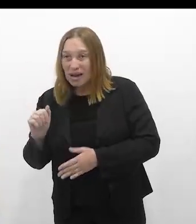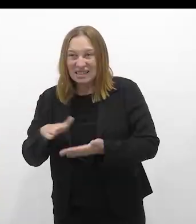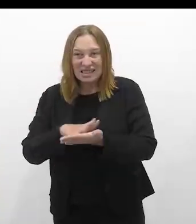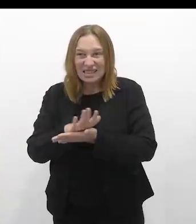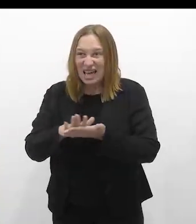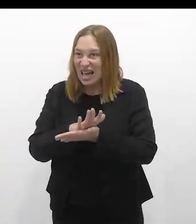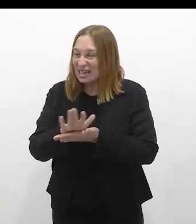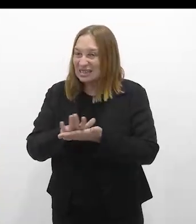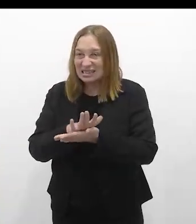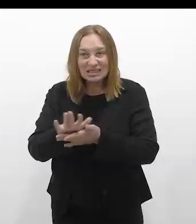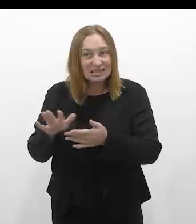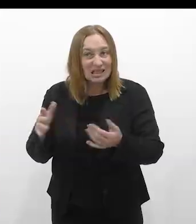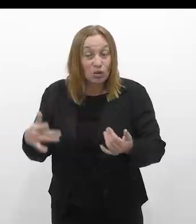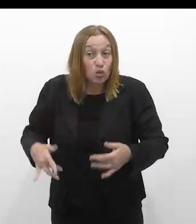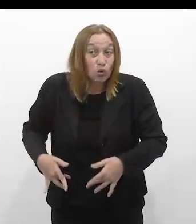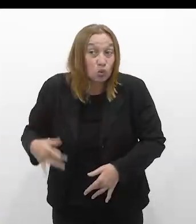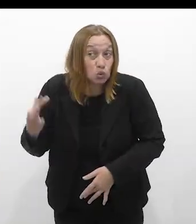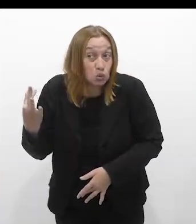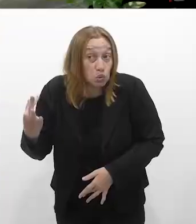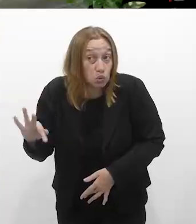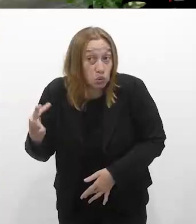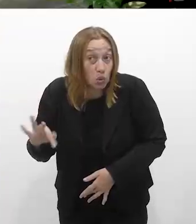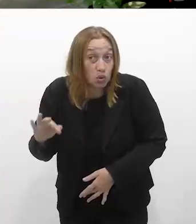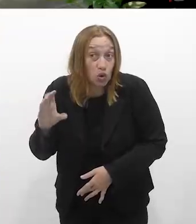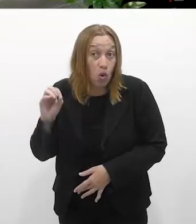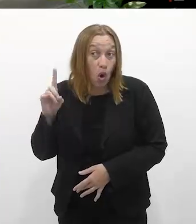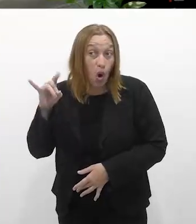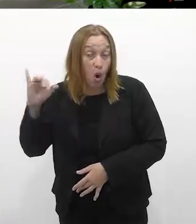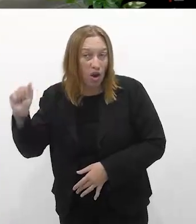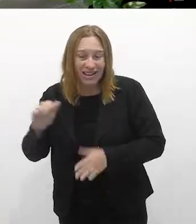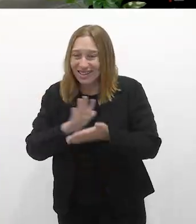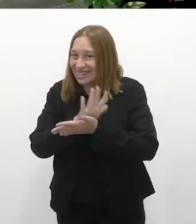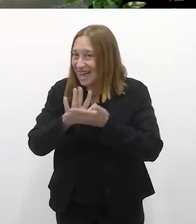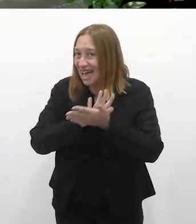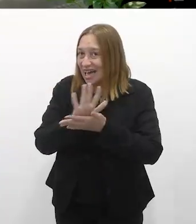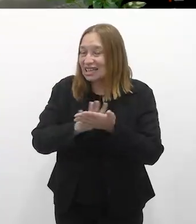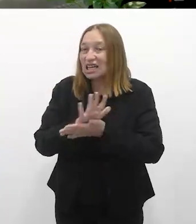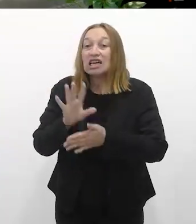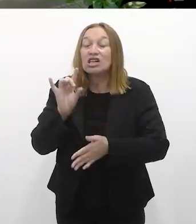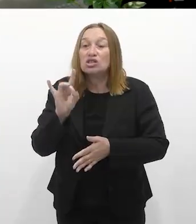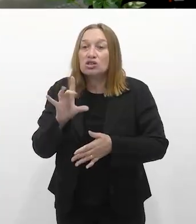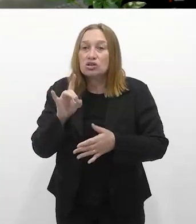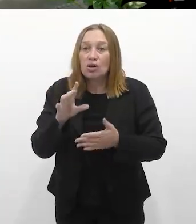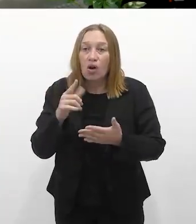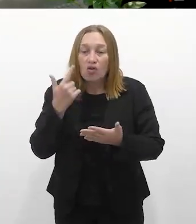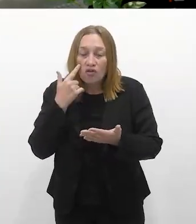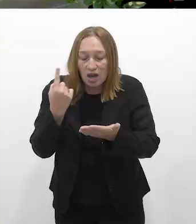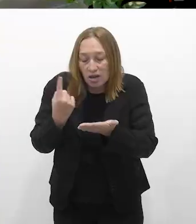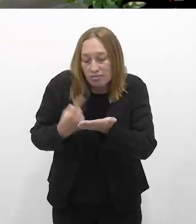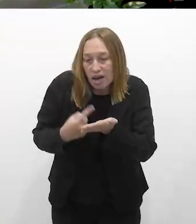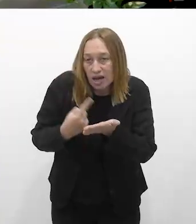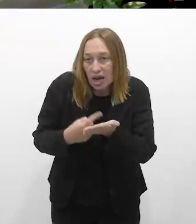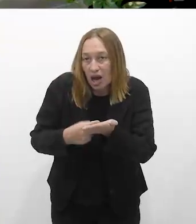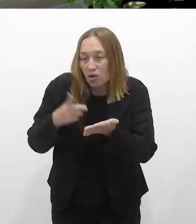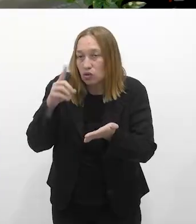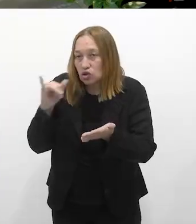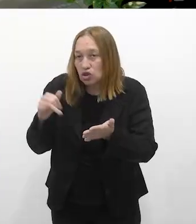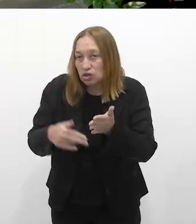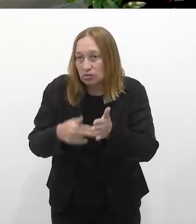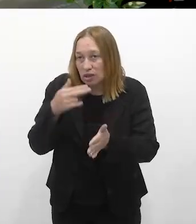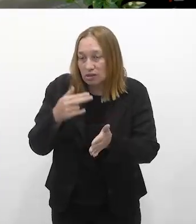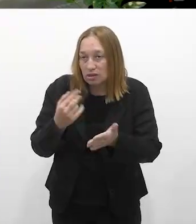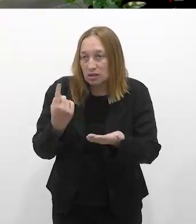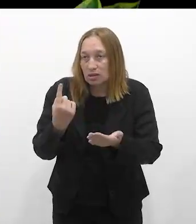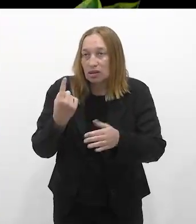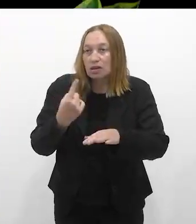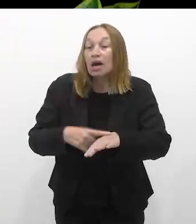suas cólicas, Não. com a possível endometriose. Não, era só pegar o calendário e agendar a cirurgia.